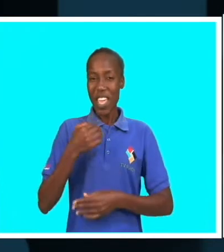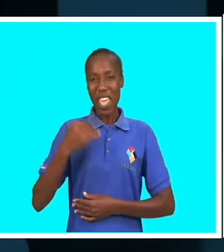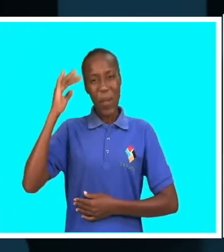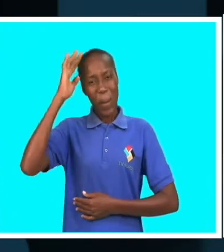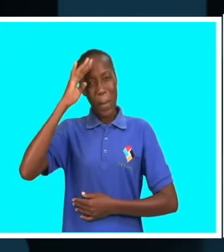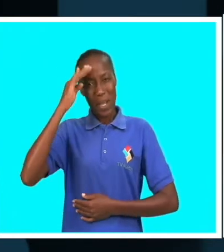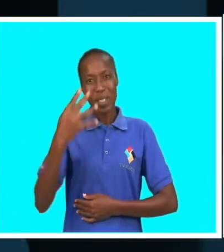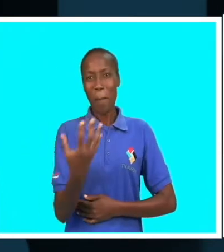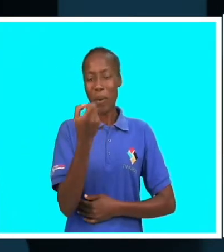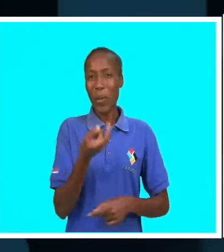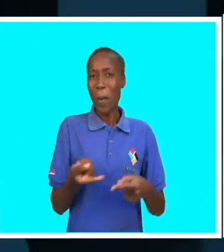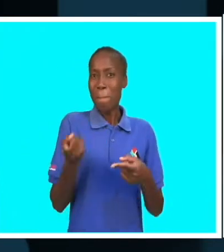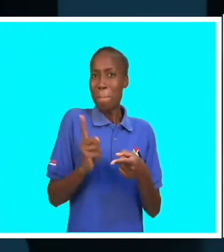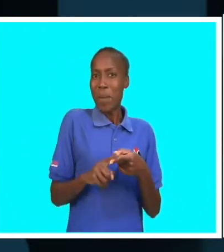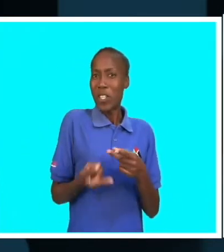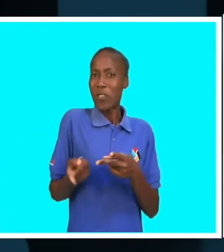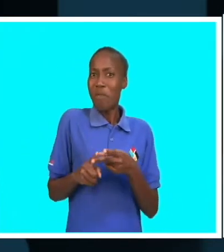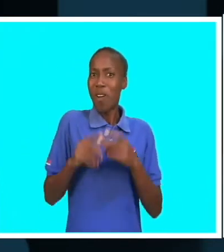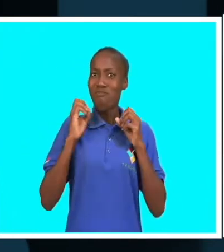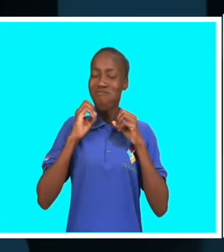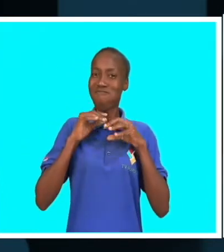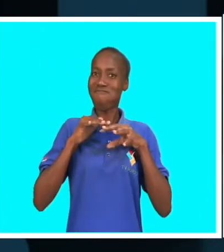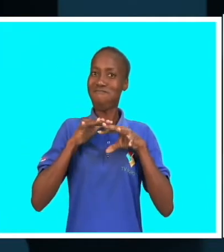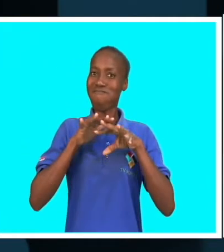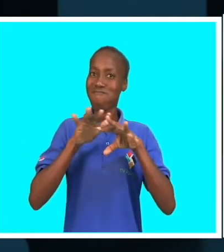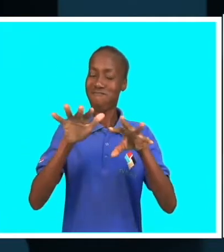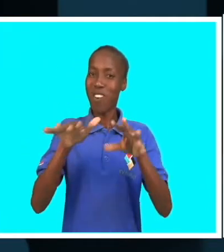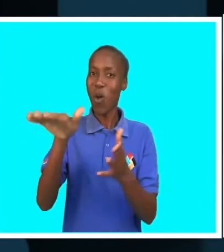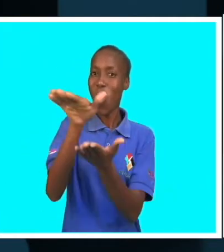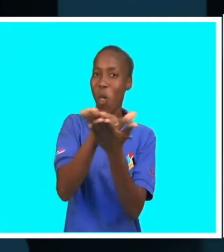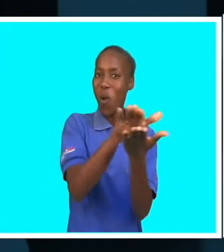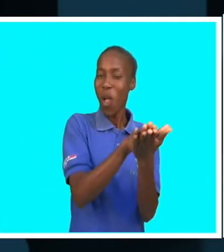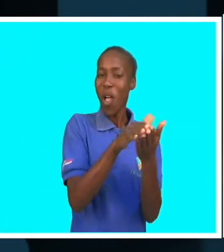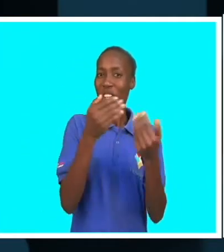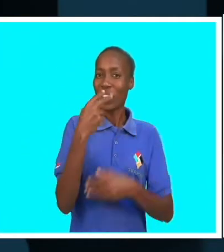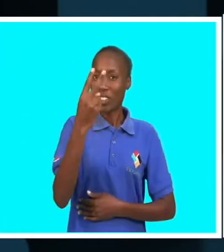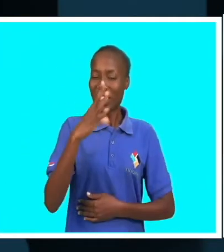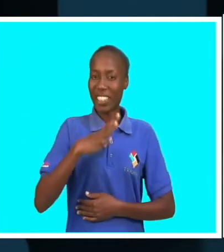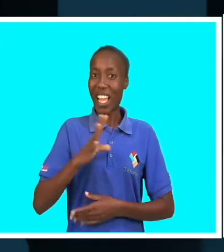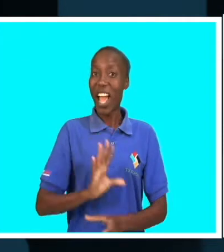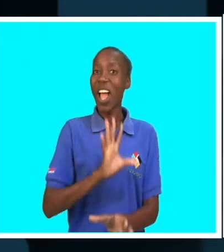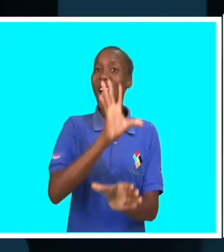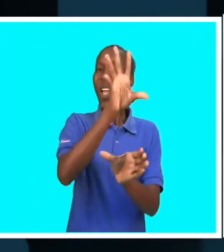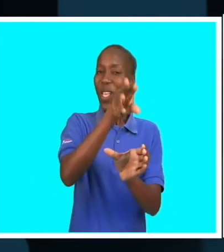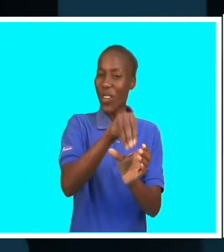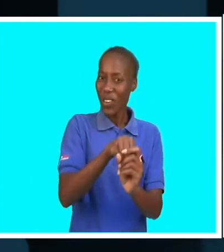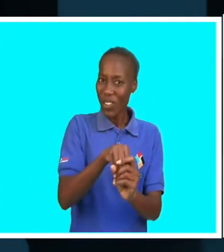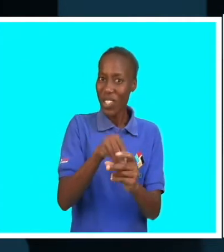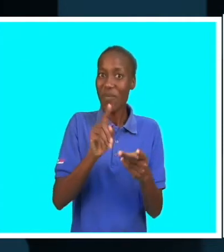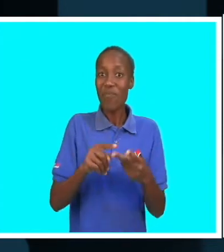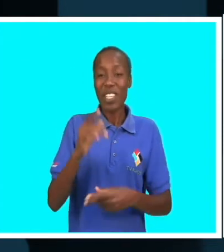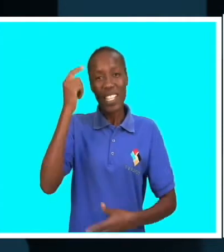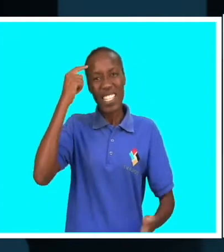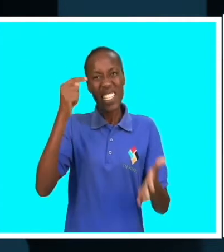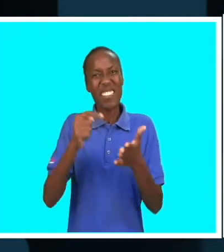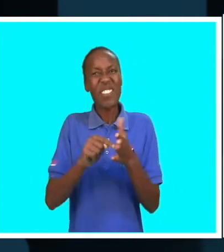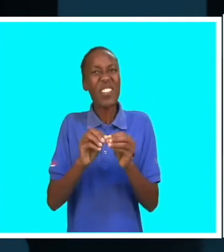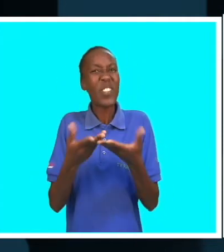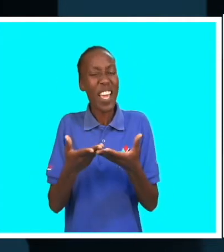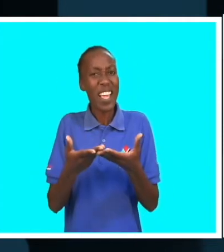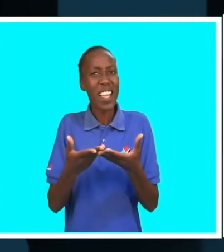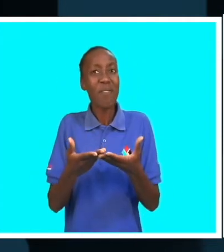Eu acho que isto deveria se replicar por mais lugares, conforme vimos em um gesto de inclusão. E incentiva